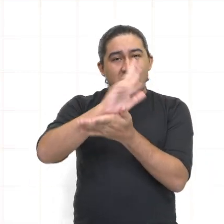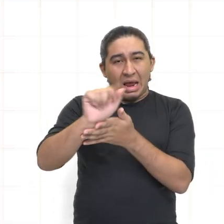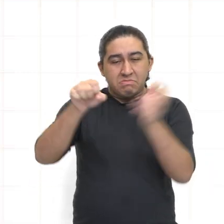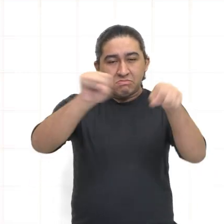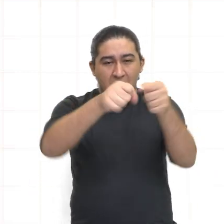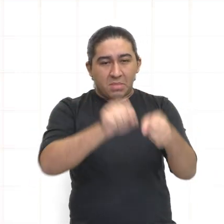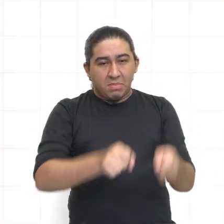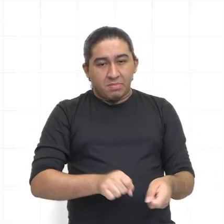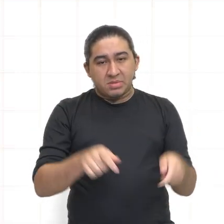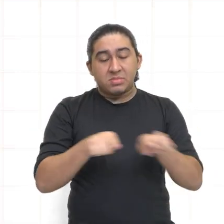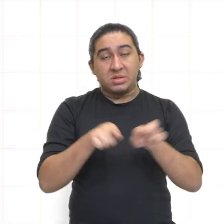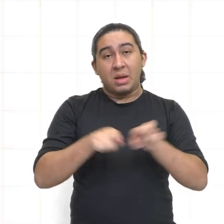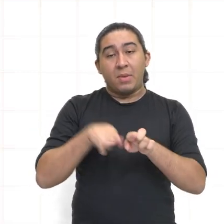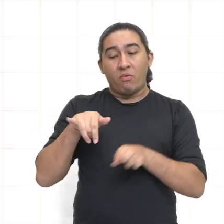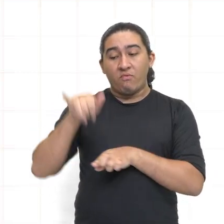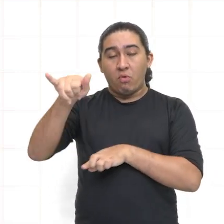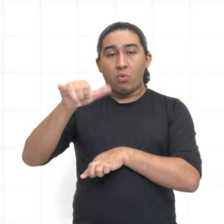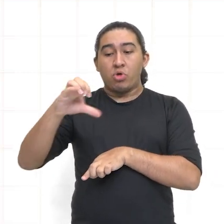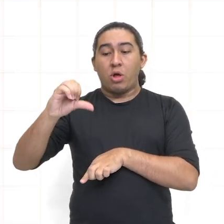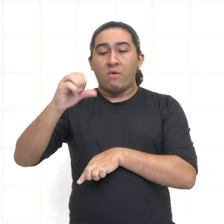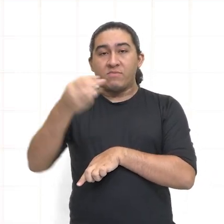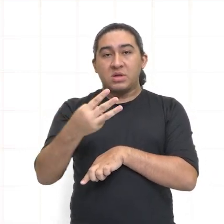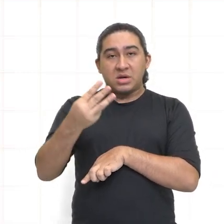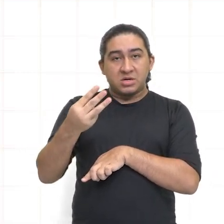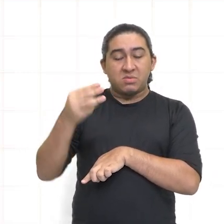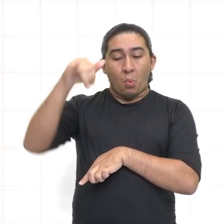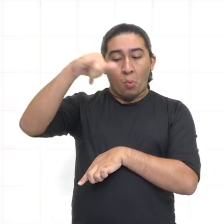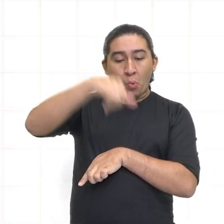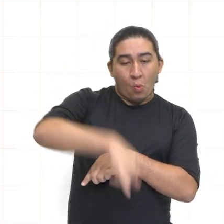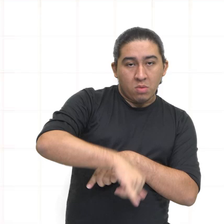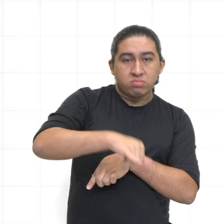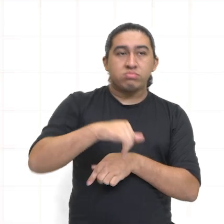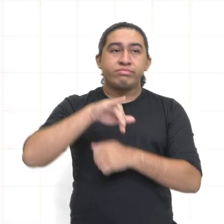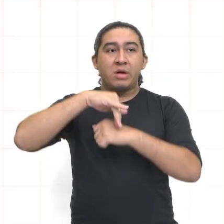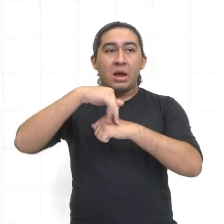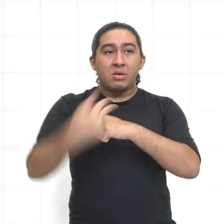e a queda do voo 93. Foram registrados